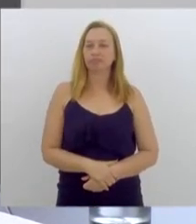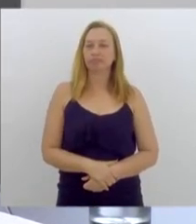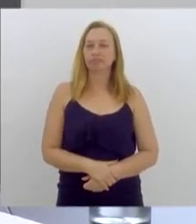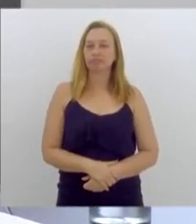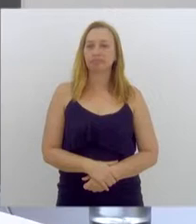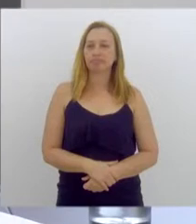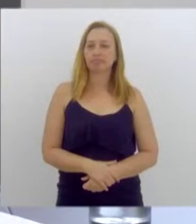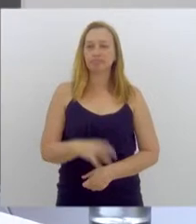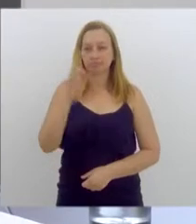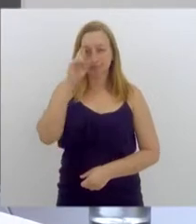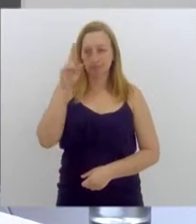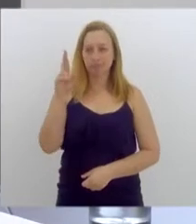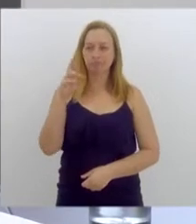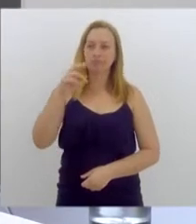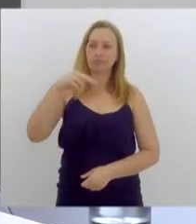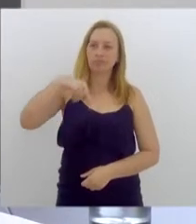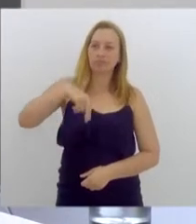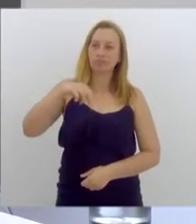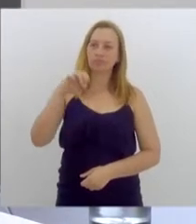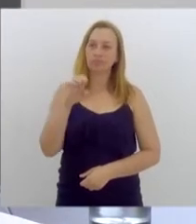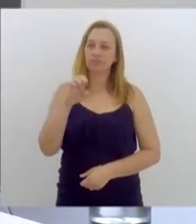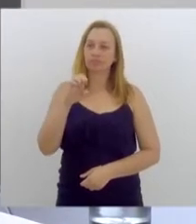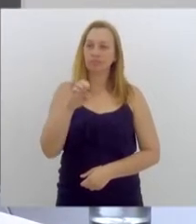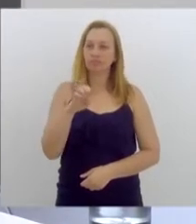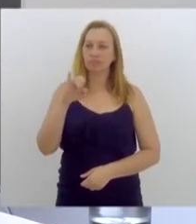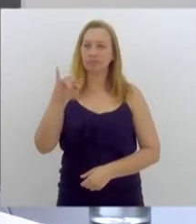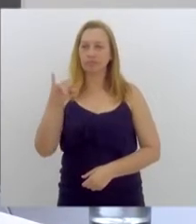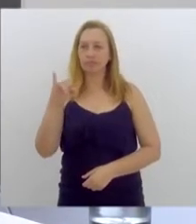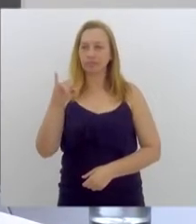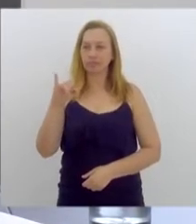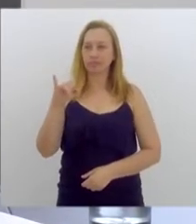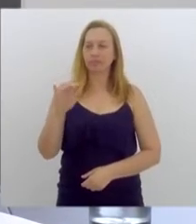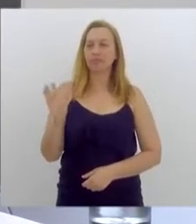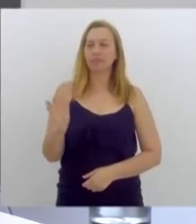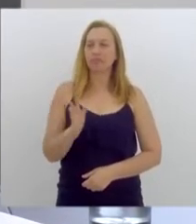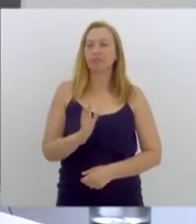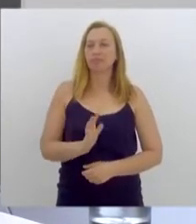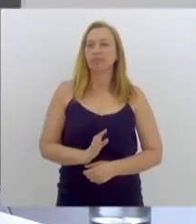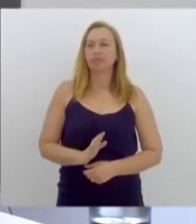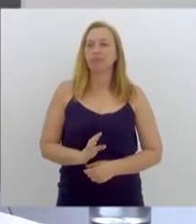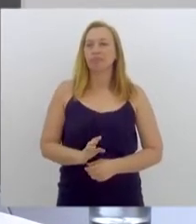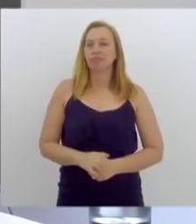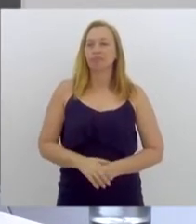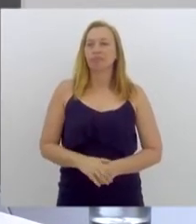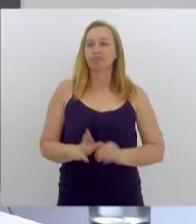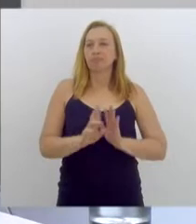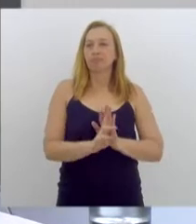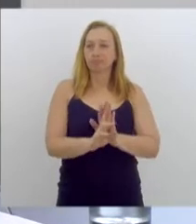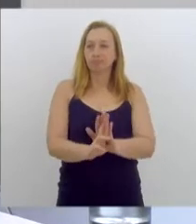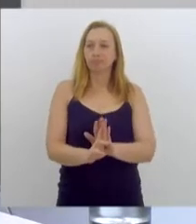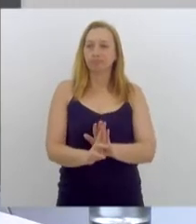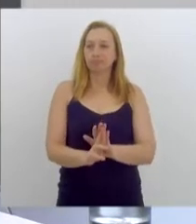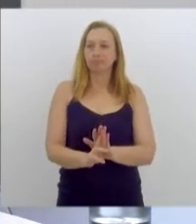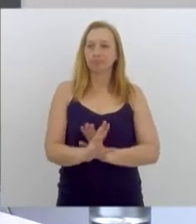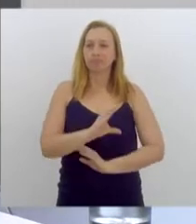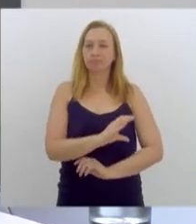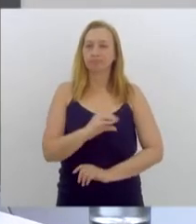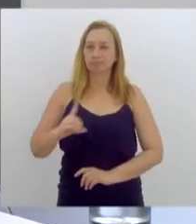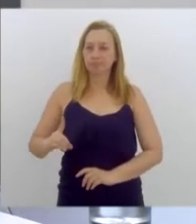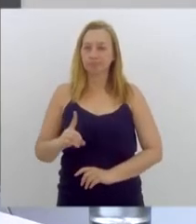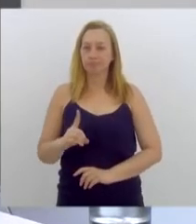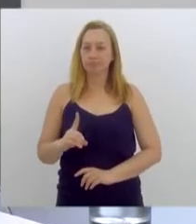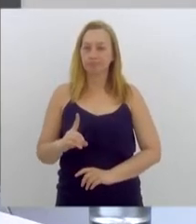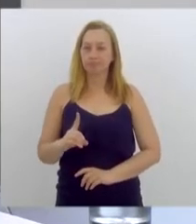o senhor Ney Ferreira da Silva coordenada que representa aqui a coordenadoria de autoria de